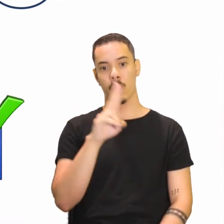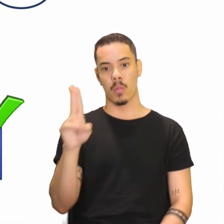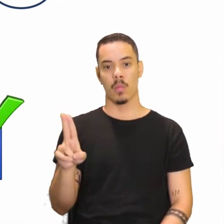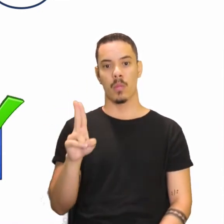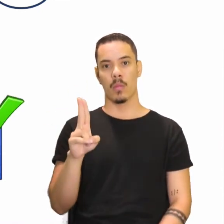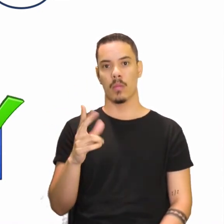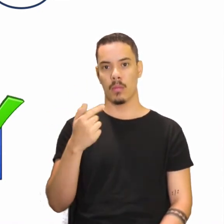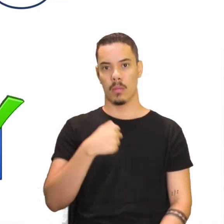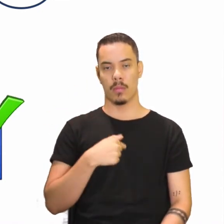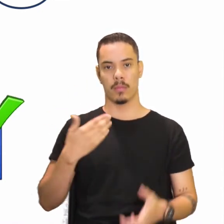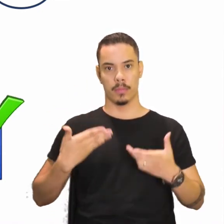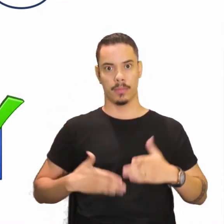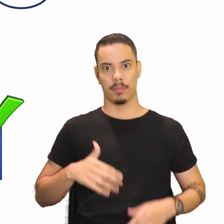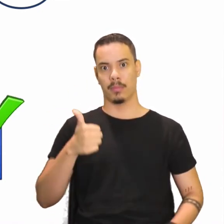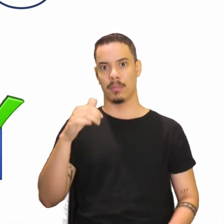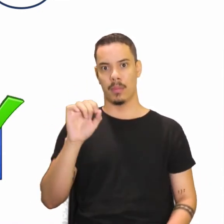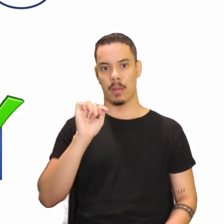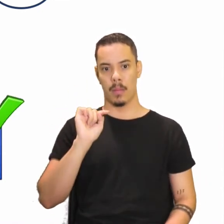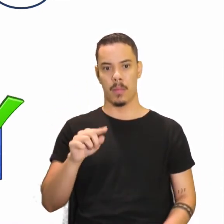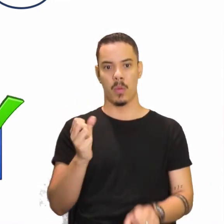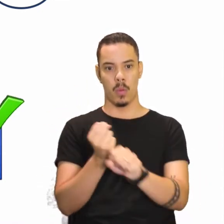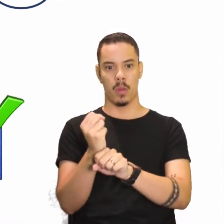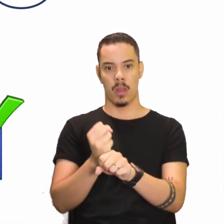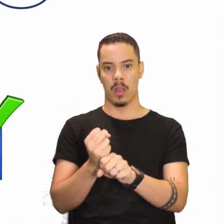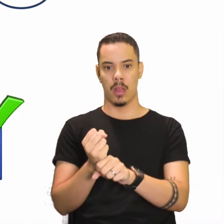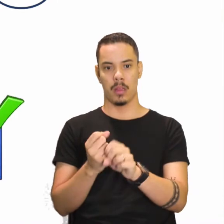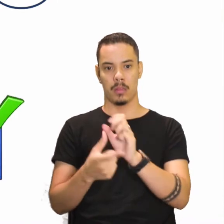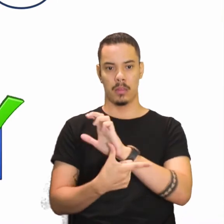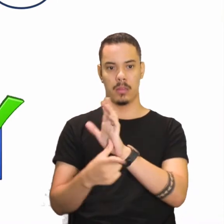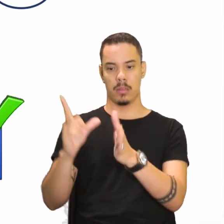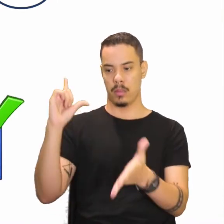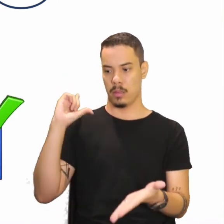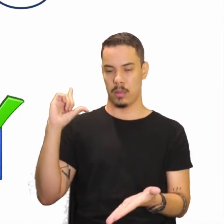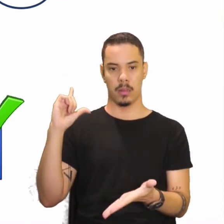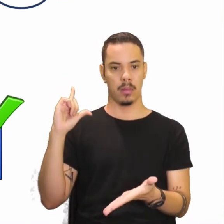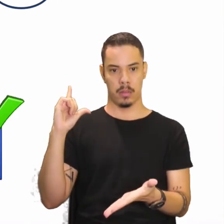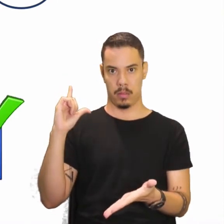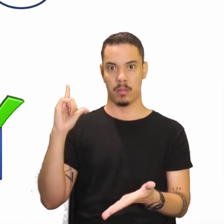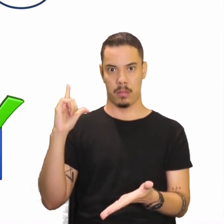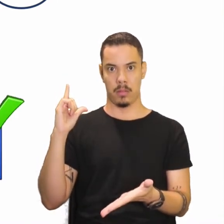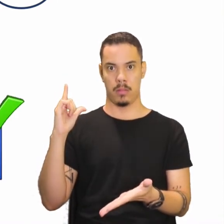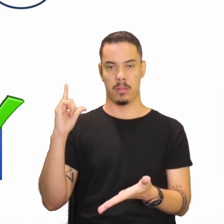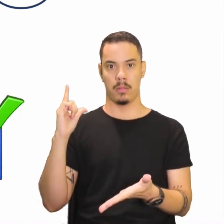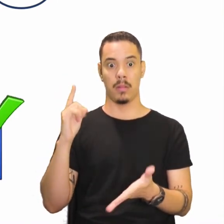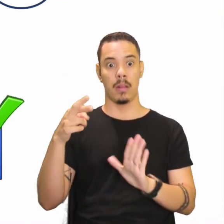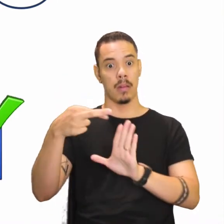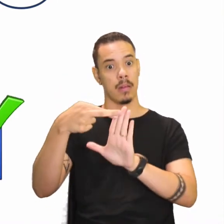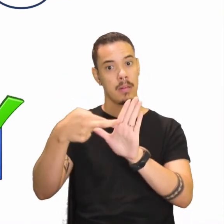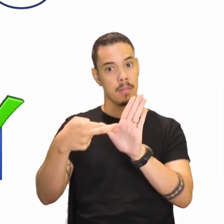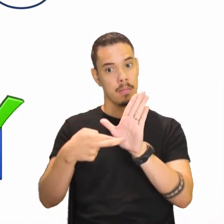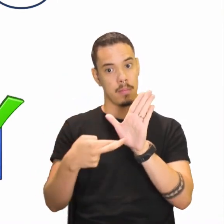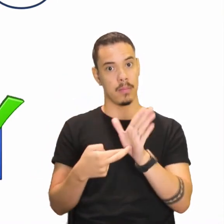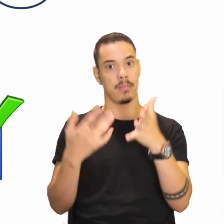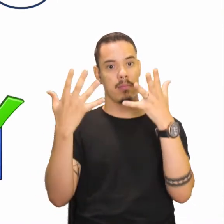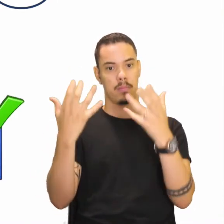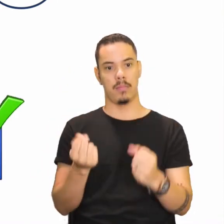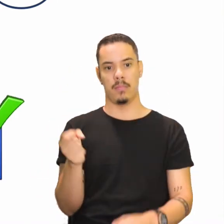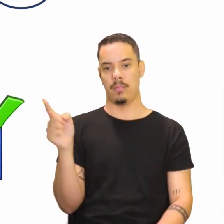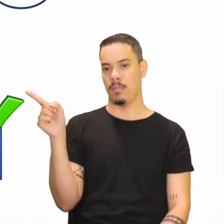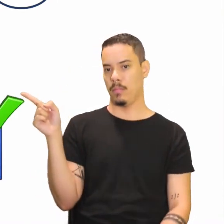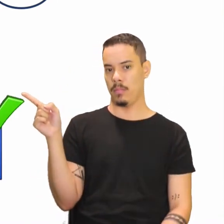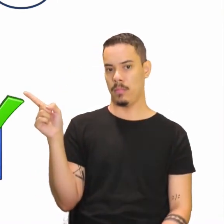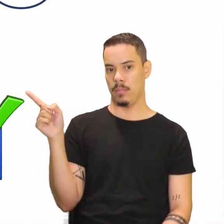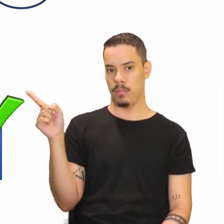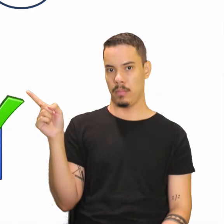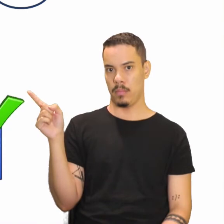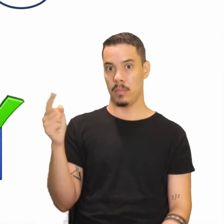10 mil anos atrás, tá bom? Não pode, olha só, na norma padrão só aceita assim, ó.